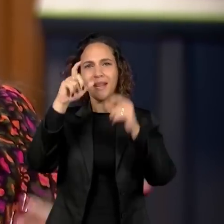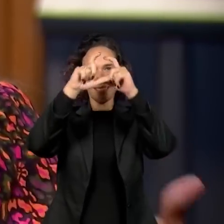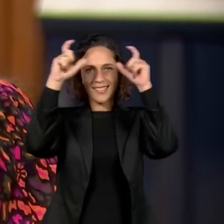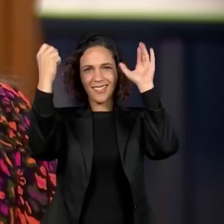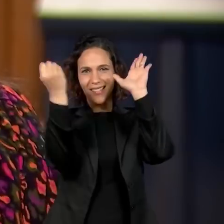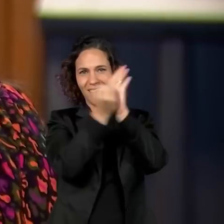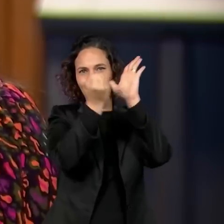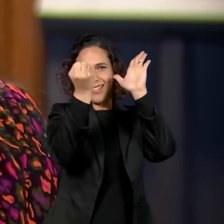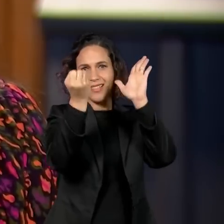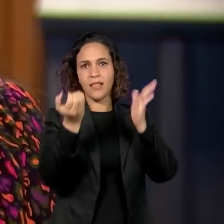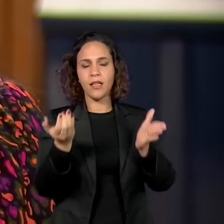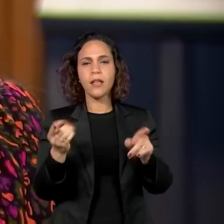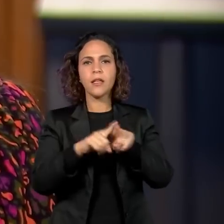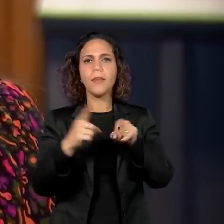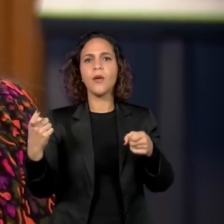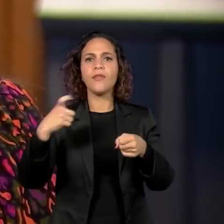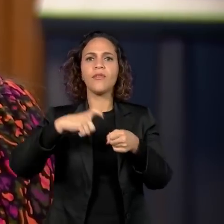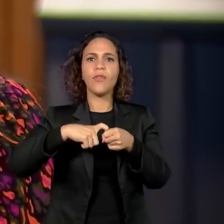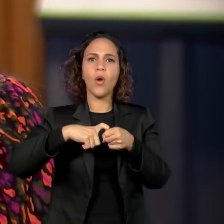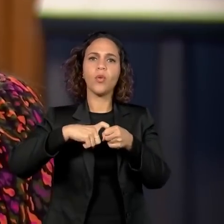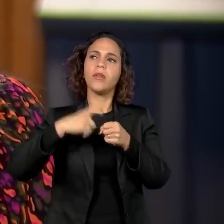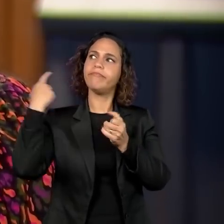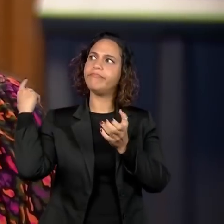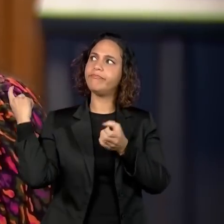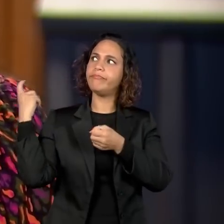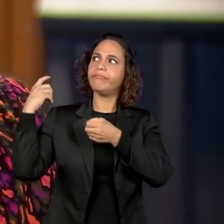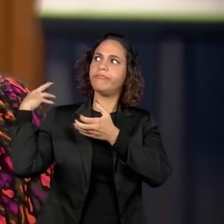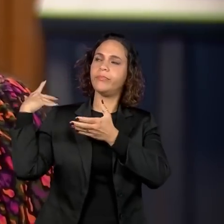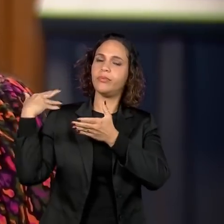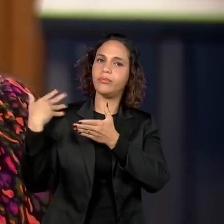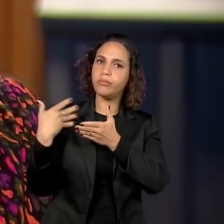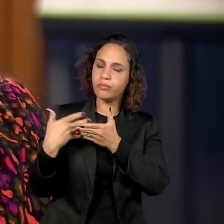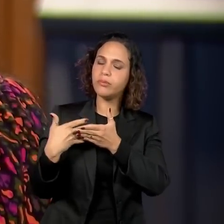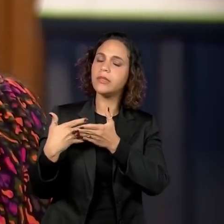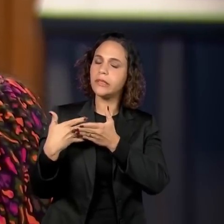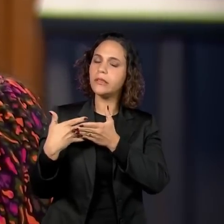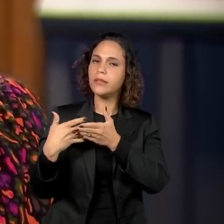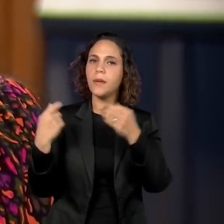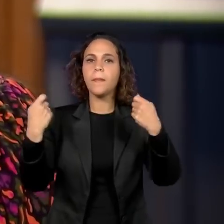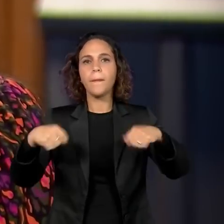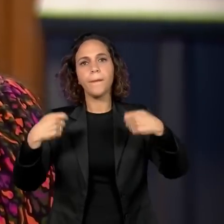reforçados ou voltaram aí nos últimos anos, e acho que a gente precisa